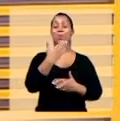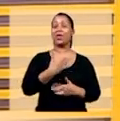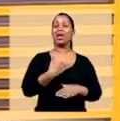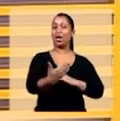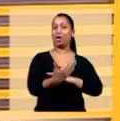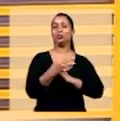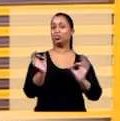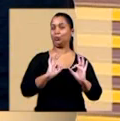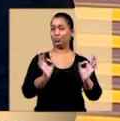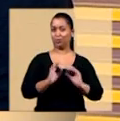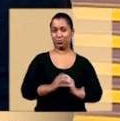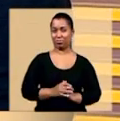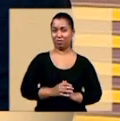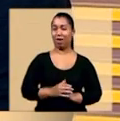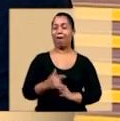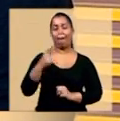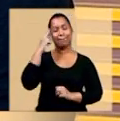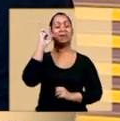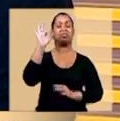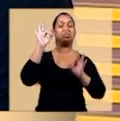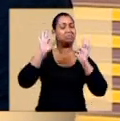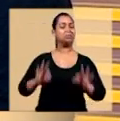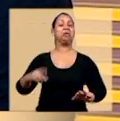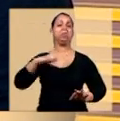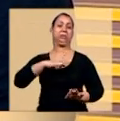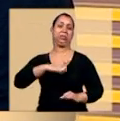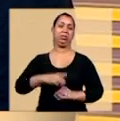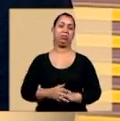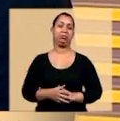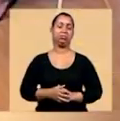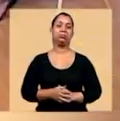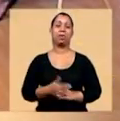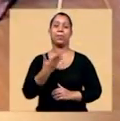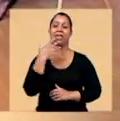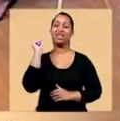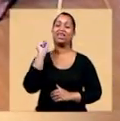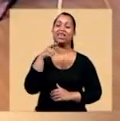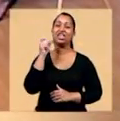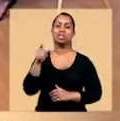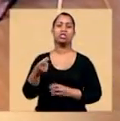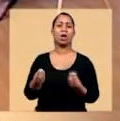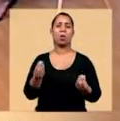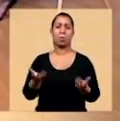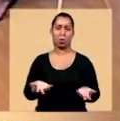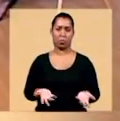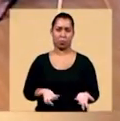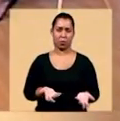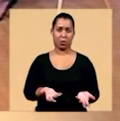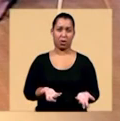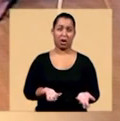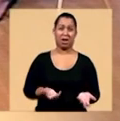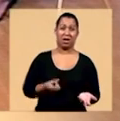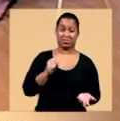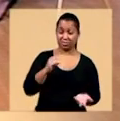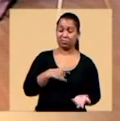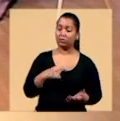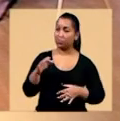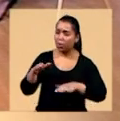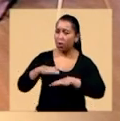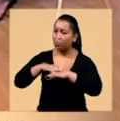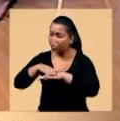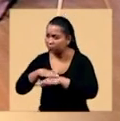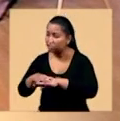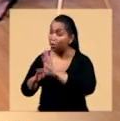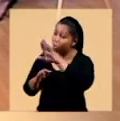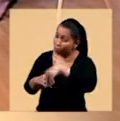buscam ajuda. Eles acham que eles estão fazendo, eles estão certos. Esse que é o problema. E como é que eles lidam com a crítica? Não aceitam. Se você